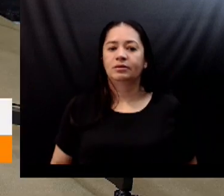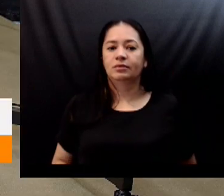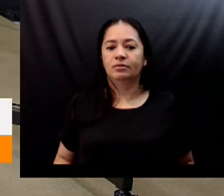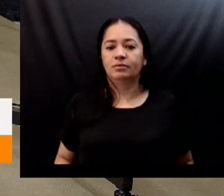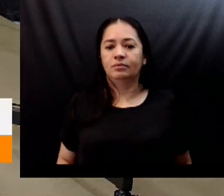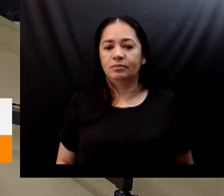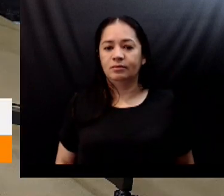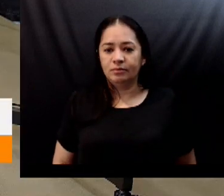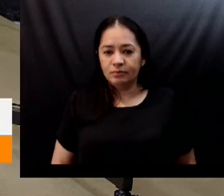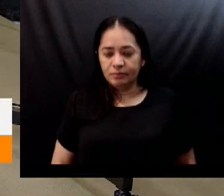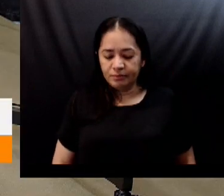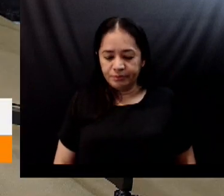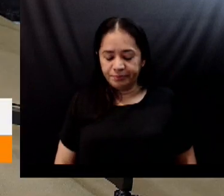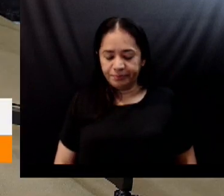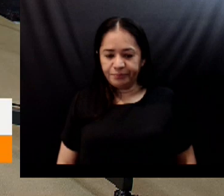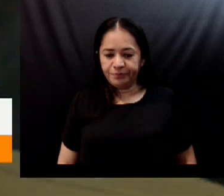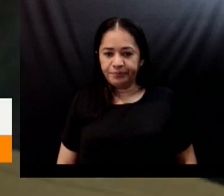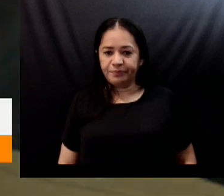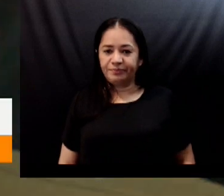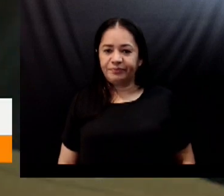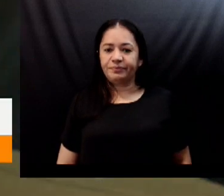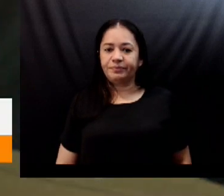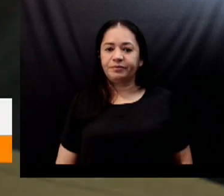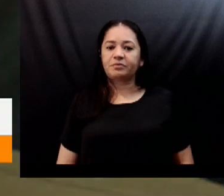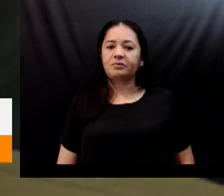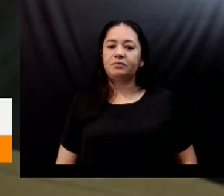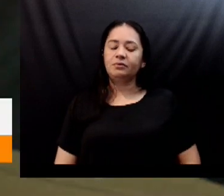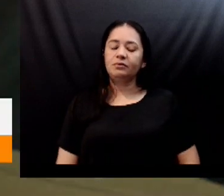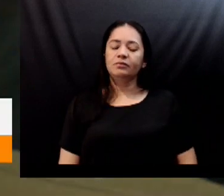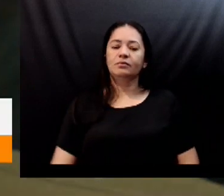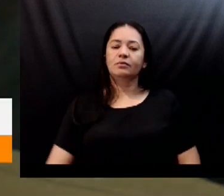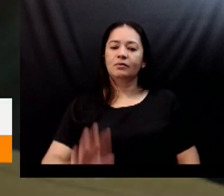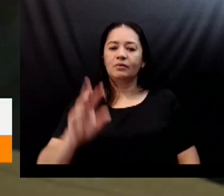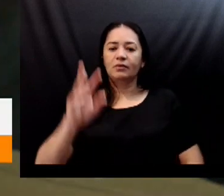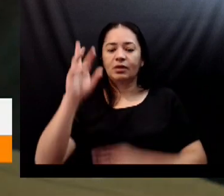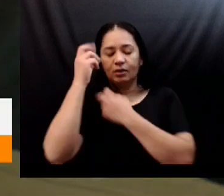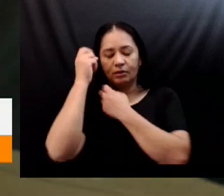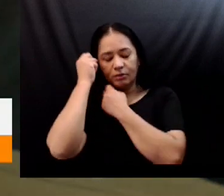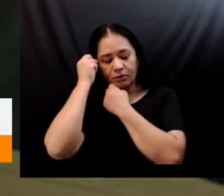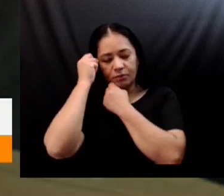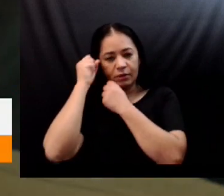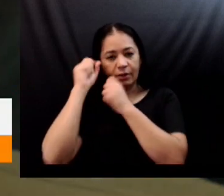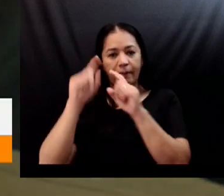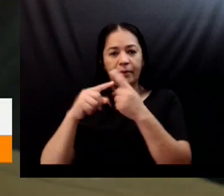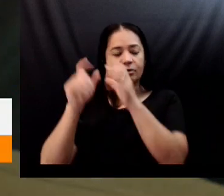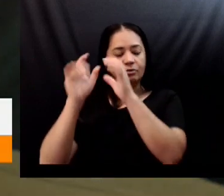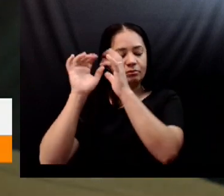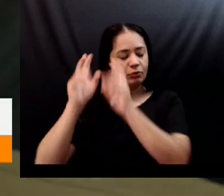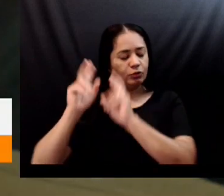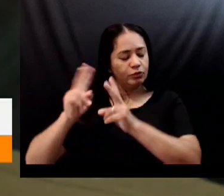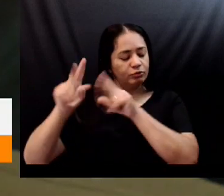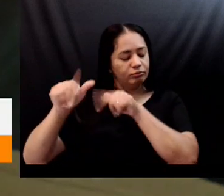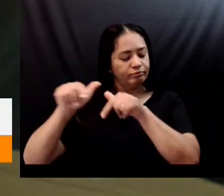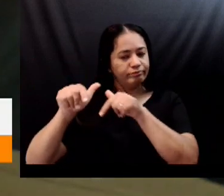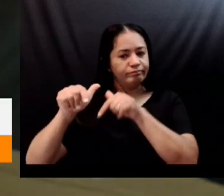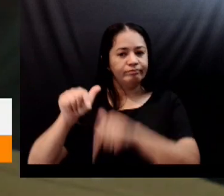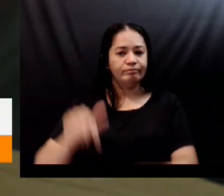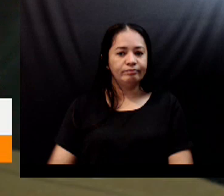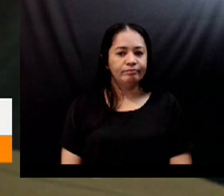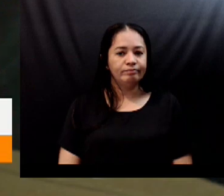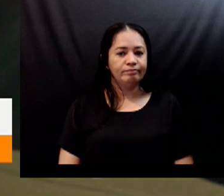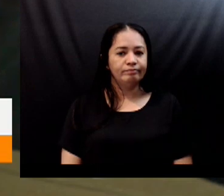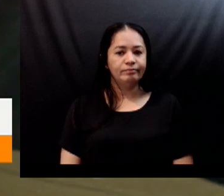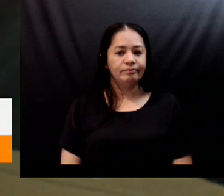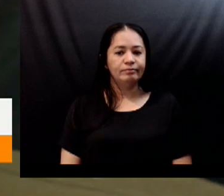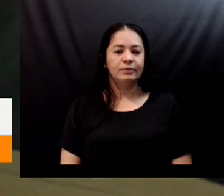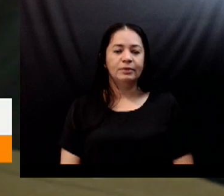Essa questão, né, de dormir e o cérebro continuar trabalhando é uma questão bem tensa, delicada, e a gente